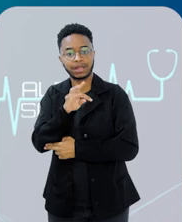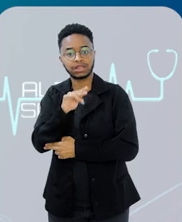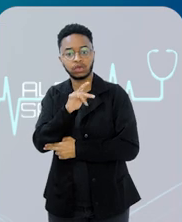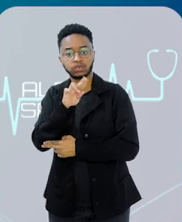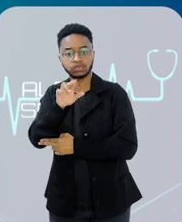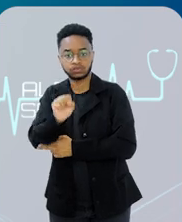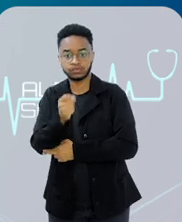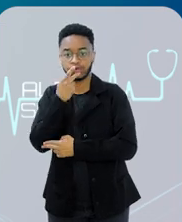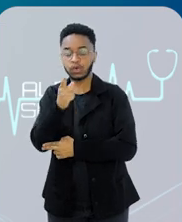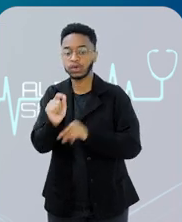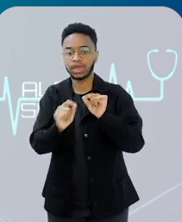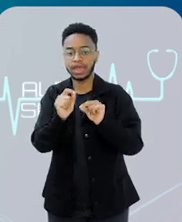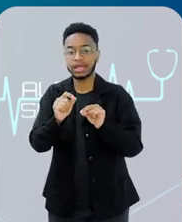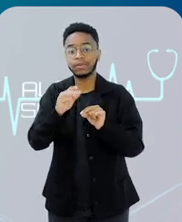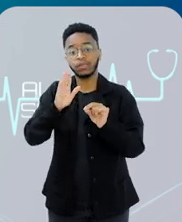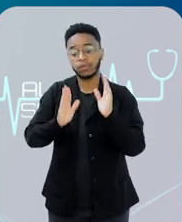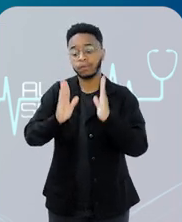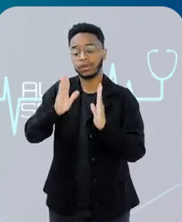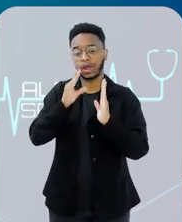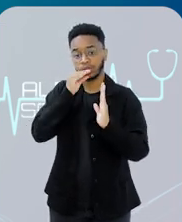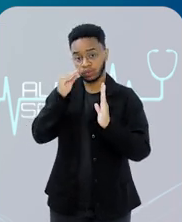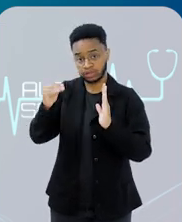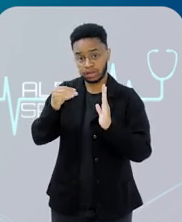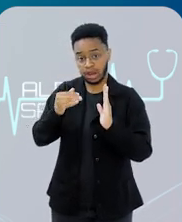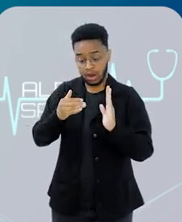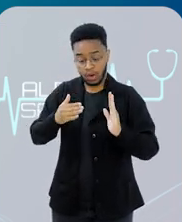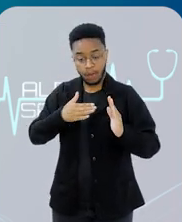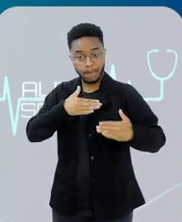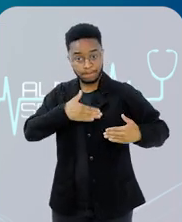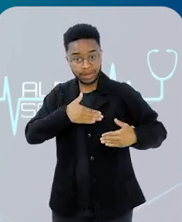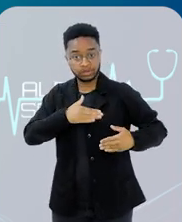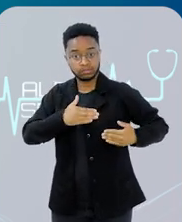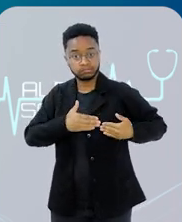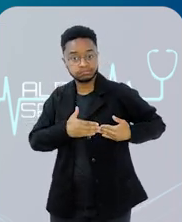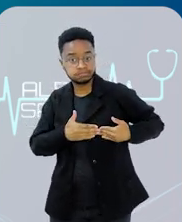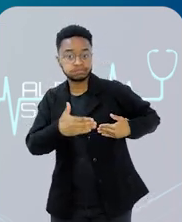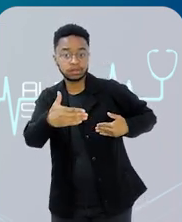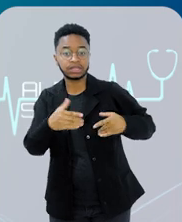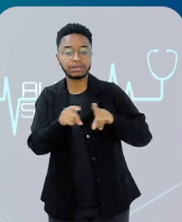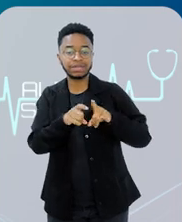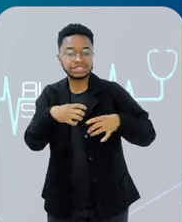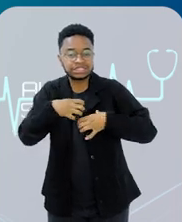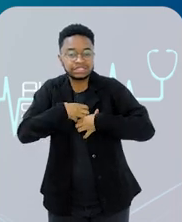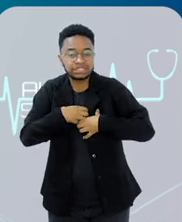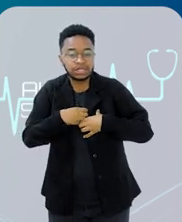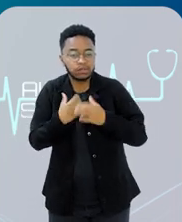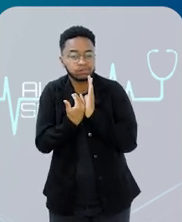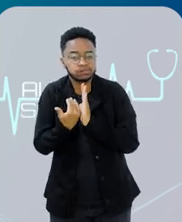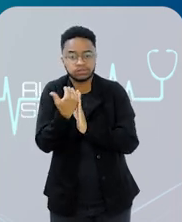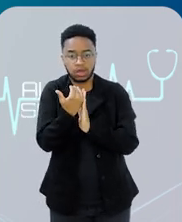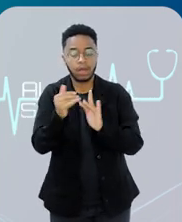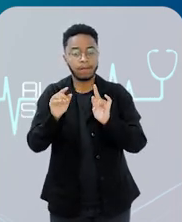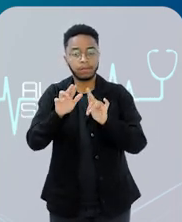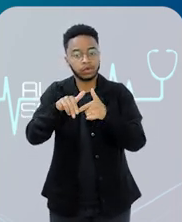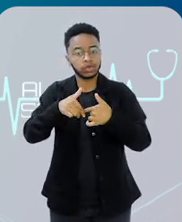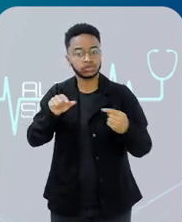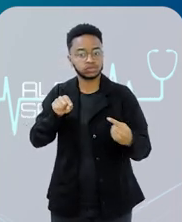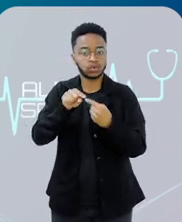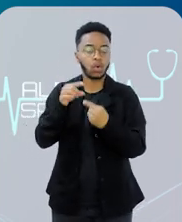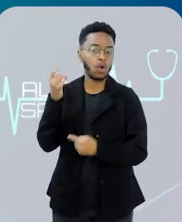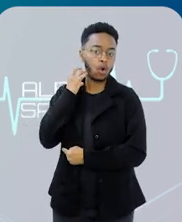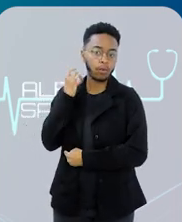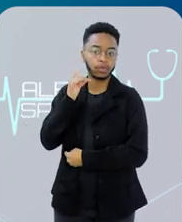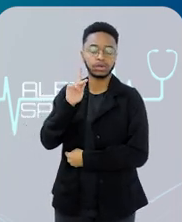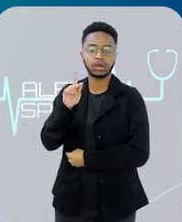já na adolescência a mama começa a ficar, a aumentar por uma hipersensibilidade local ao estrogênio, aos hormônios.